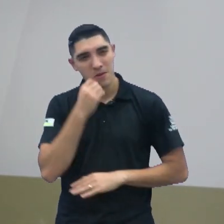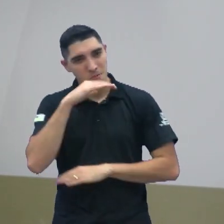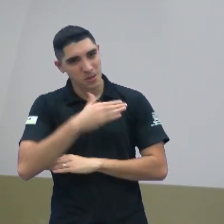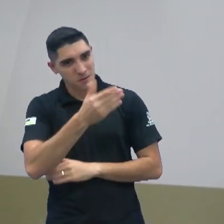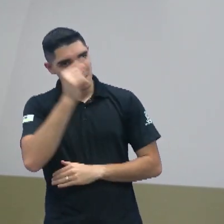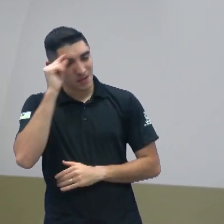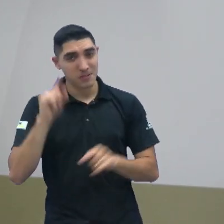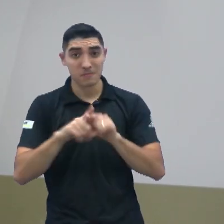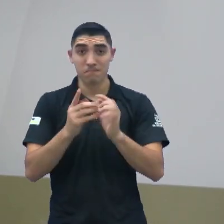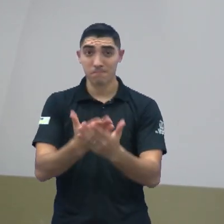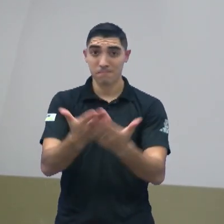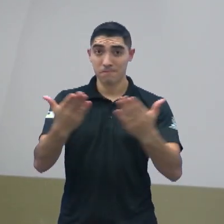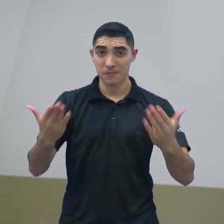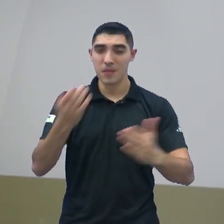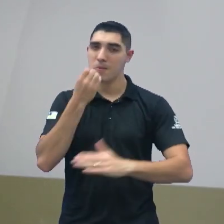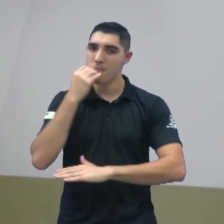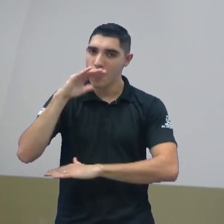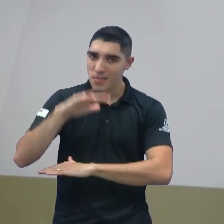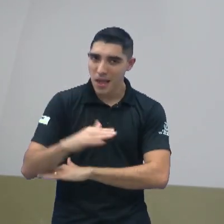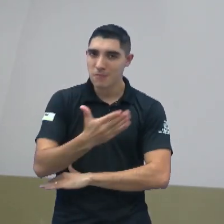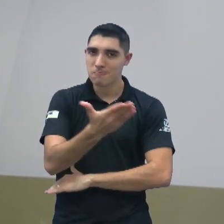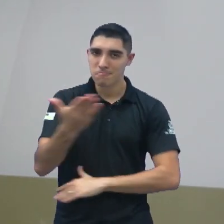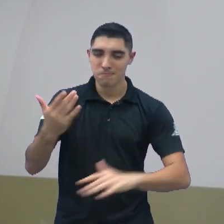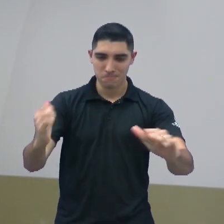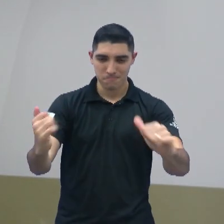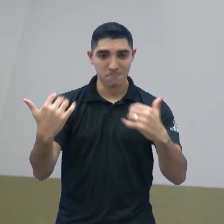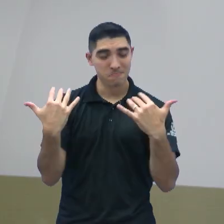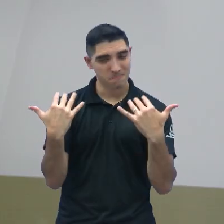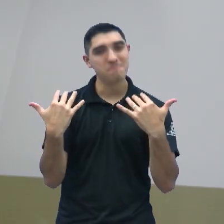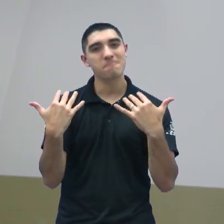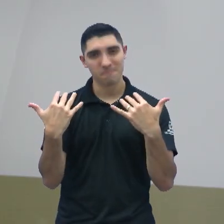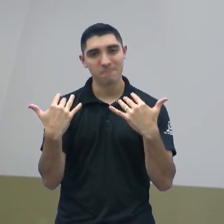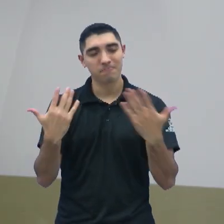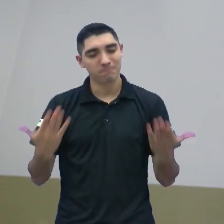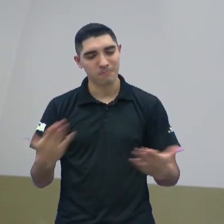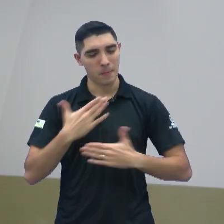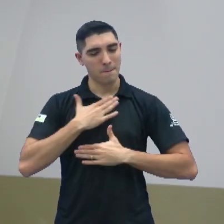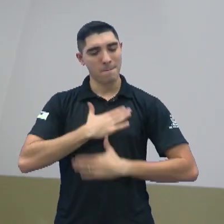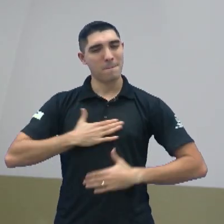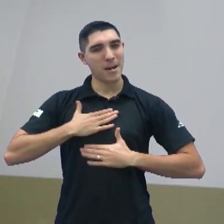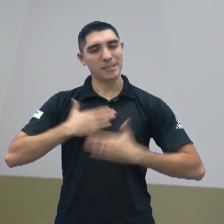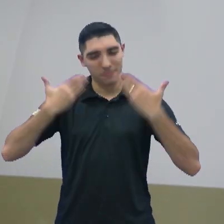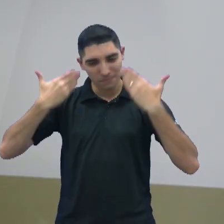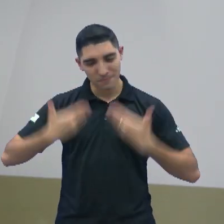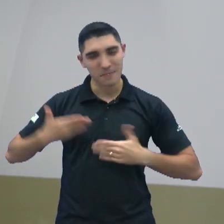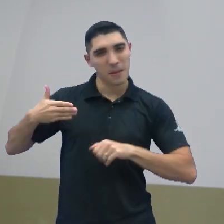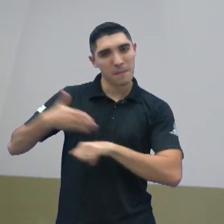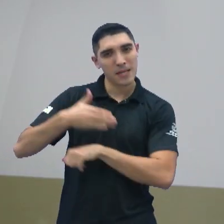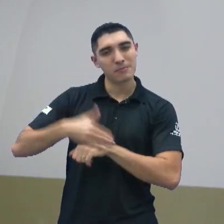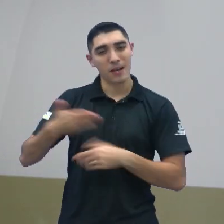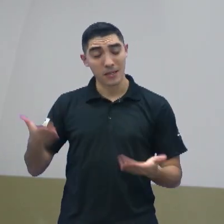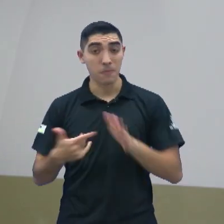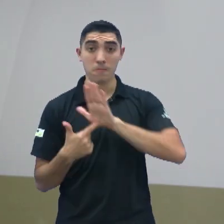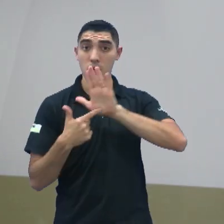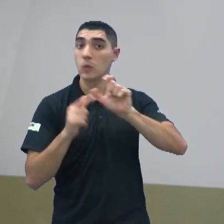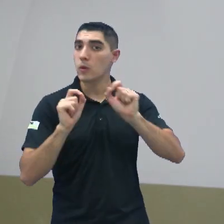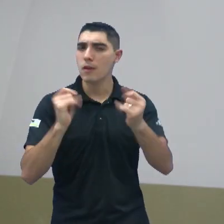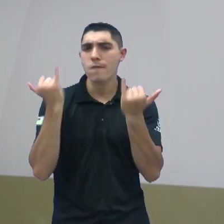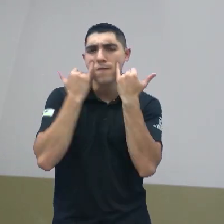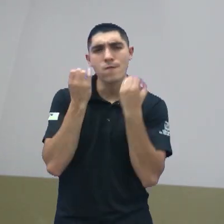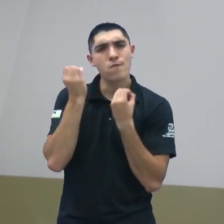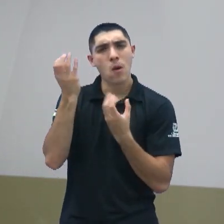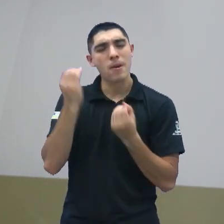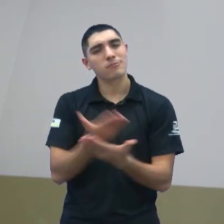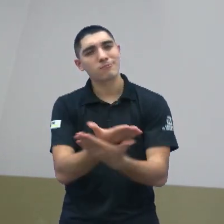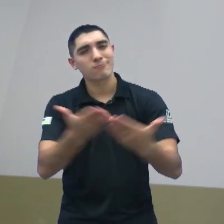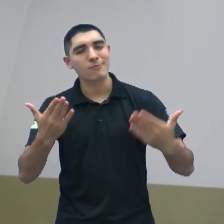Boa tarde a todos que estão acompanhando o Hora do Esporte. É um prazer enorme estar aqui levando muita informação para aquecer os